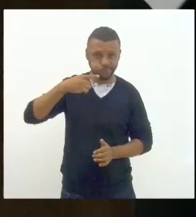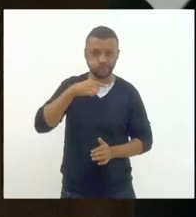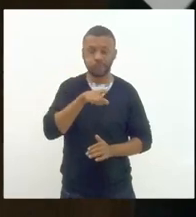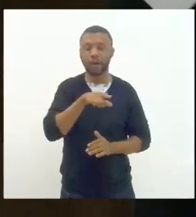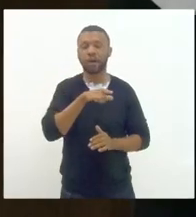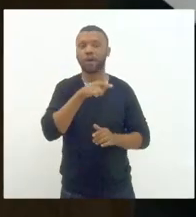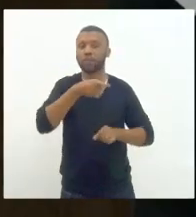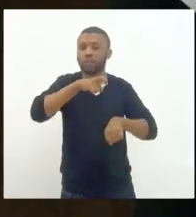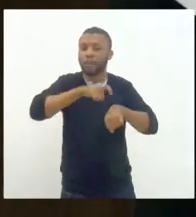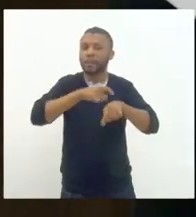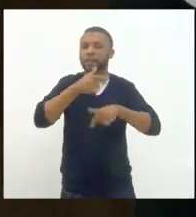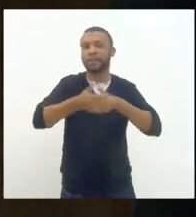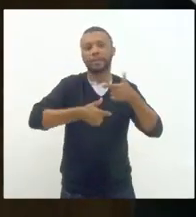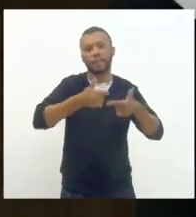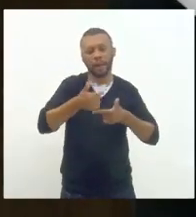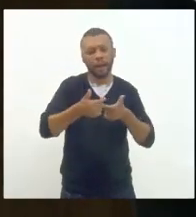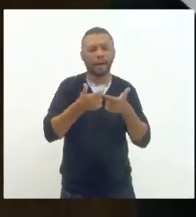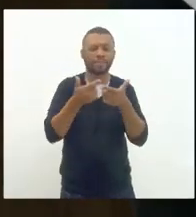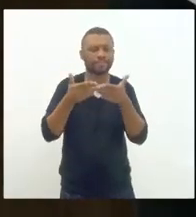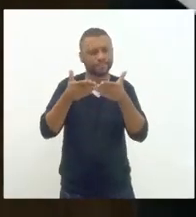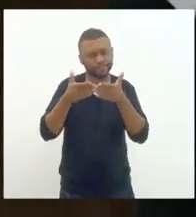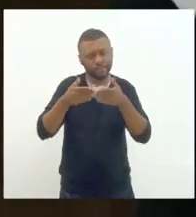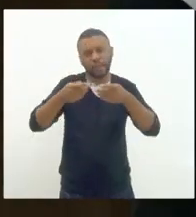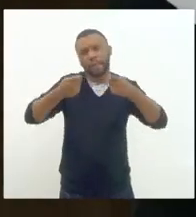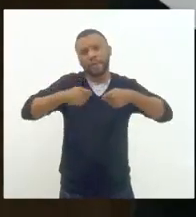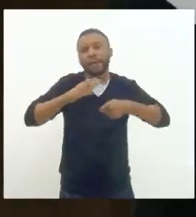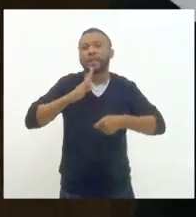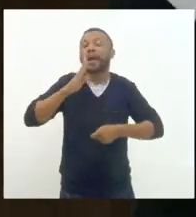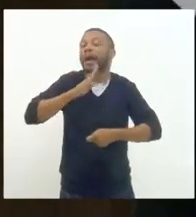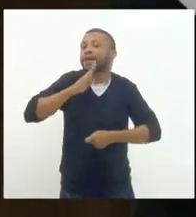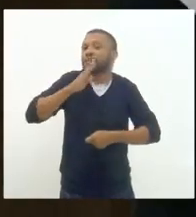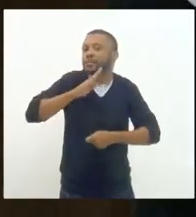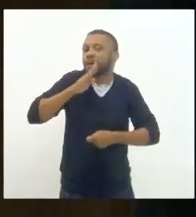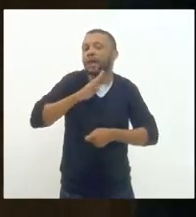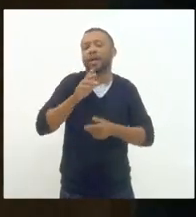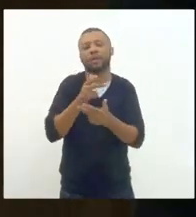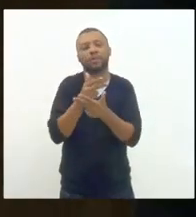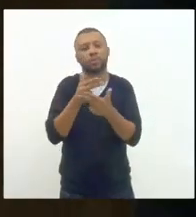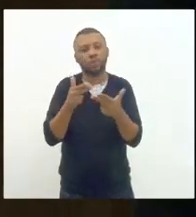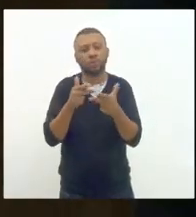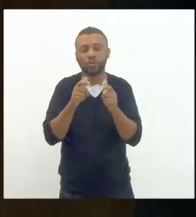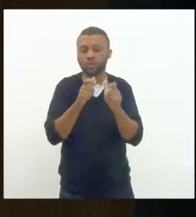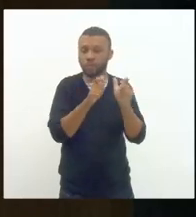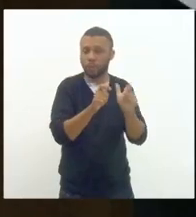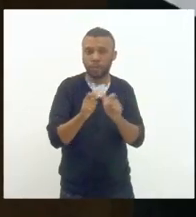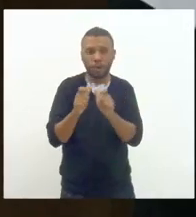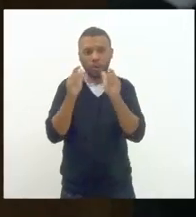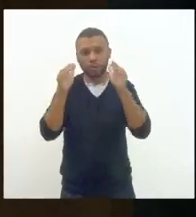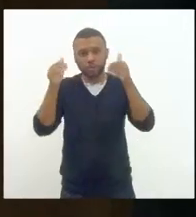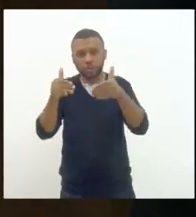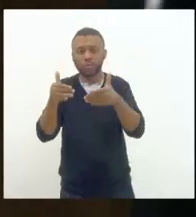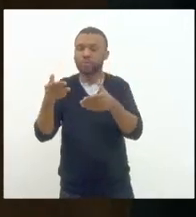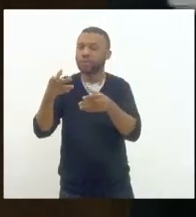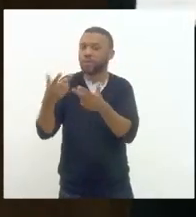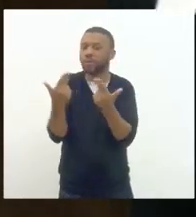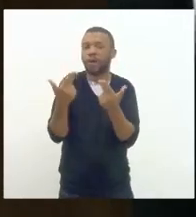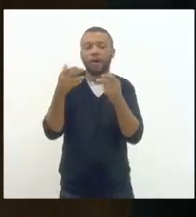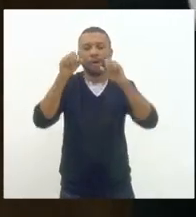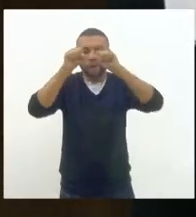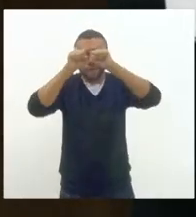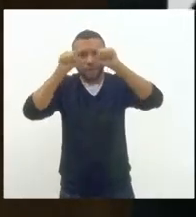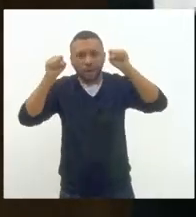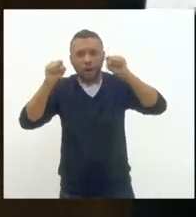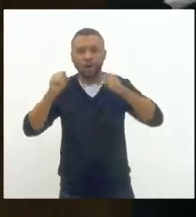função, dadas as delicadezas, a necessidade de agilidade, os locais específicos, como os fóruns, delegacias